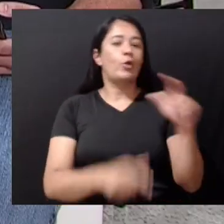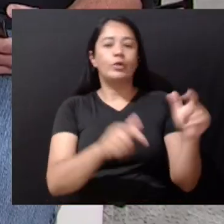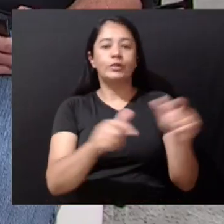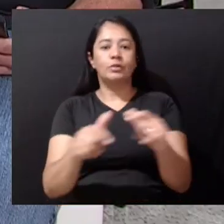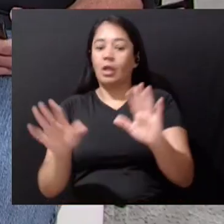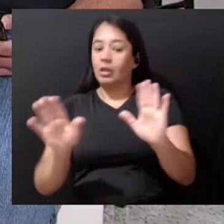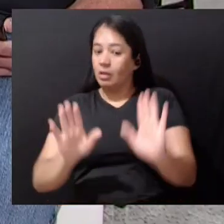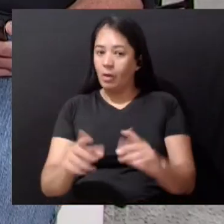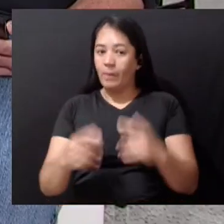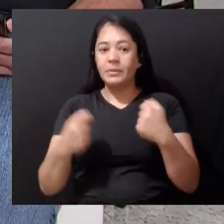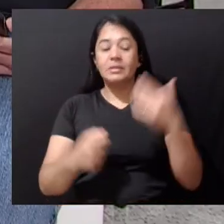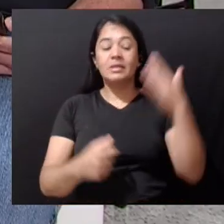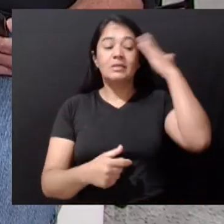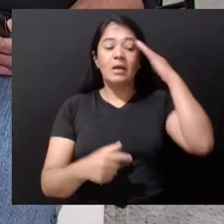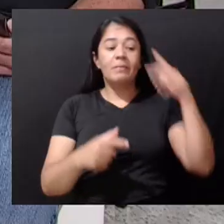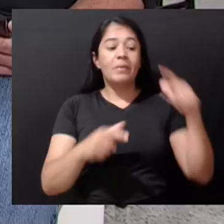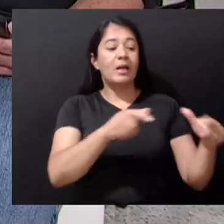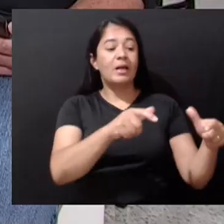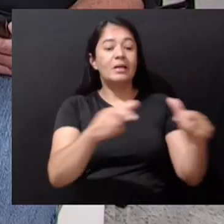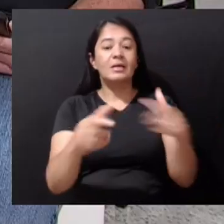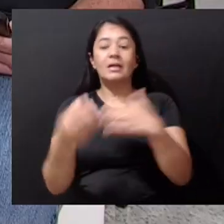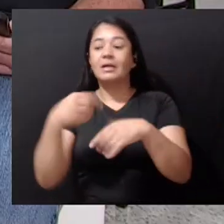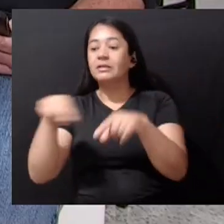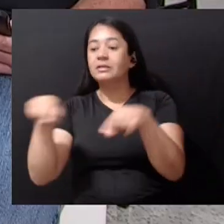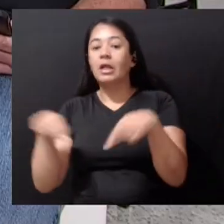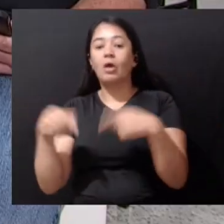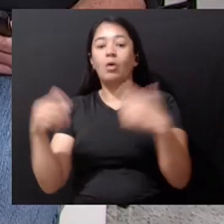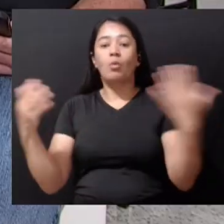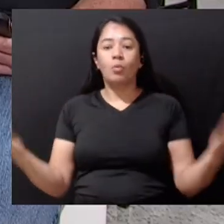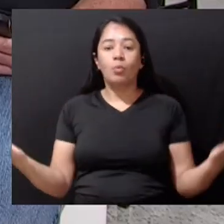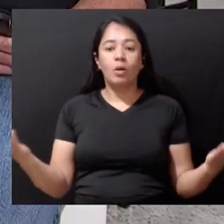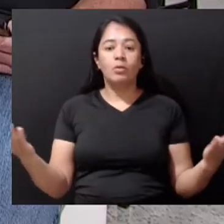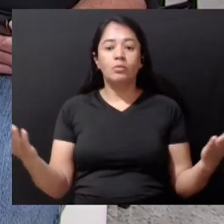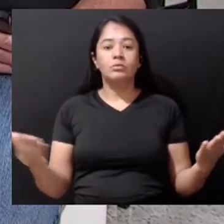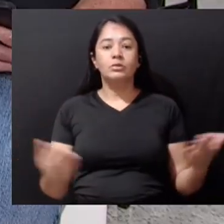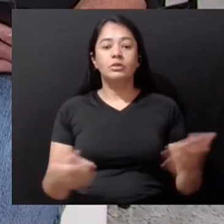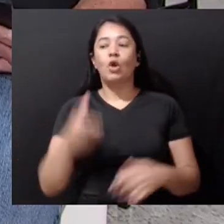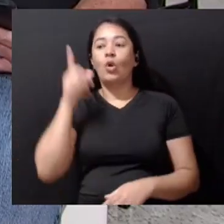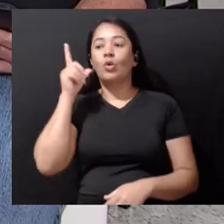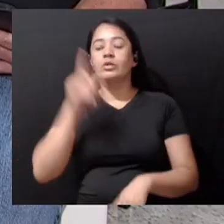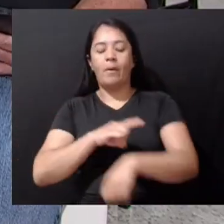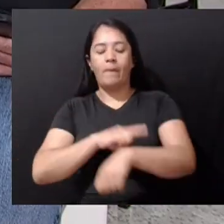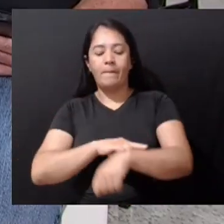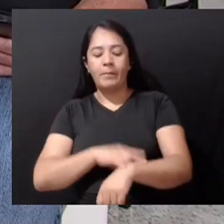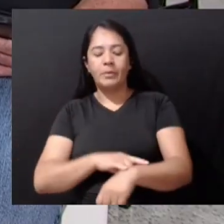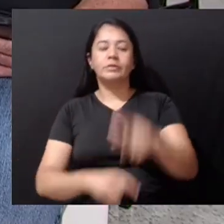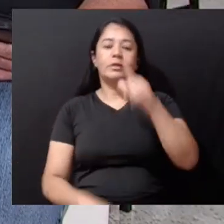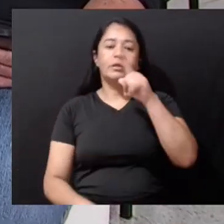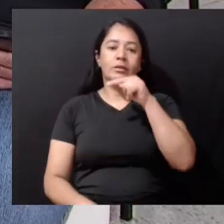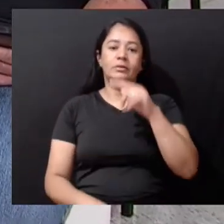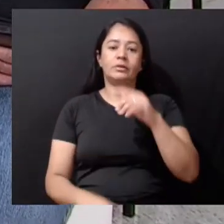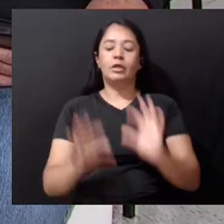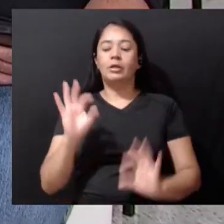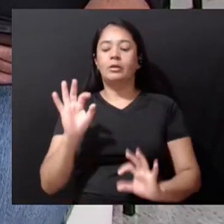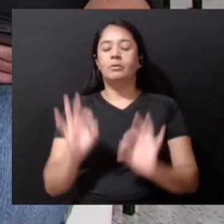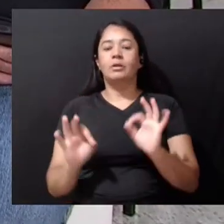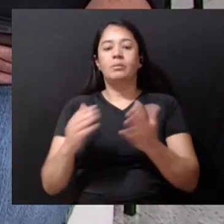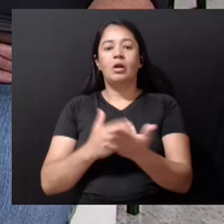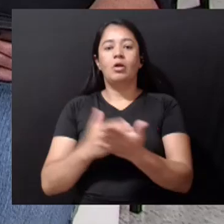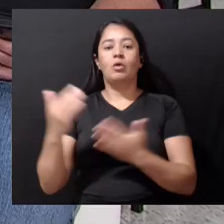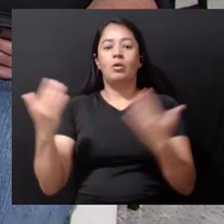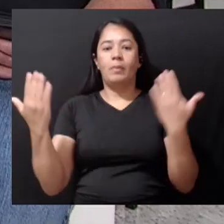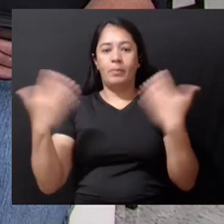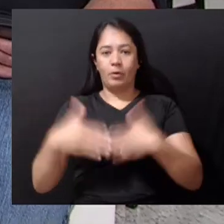sua sala dentro daquele local, é poder ir ao banheiro, tomar a sua água e estar preparado para começar a sua prova na